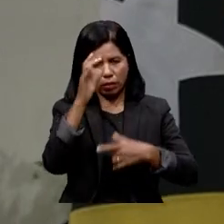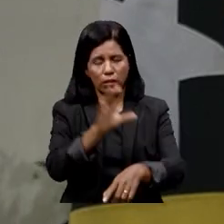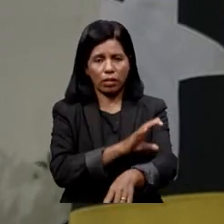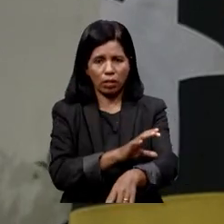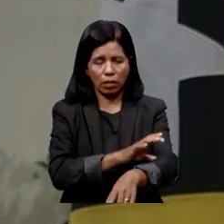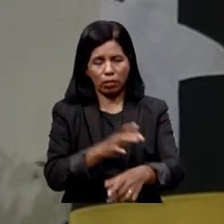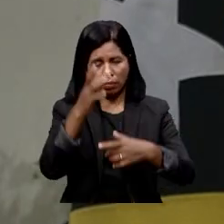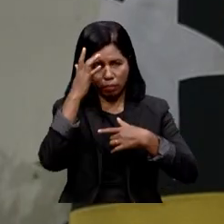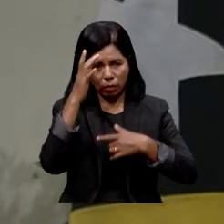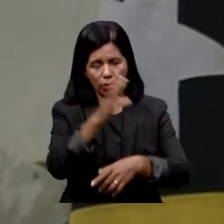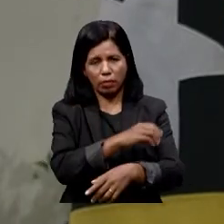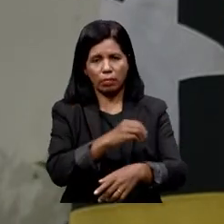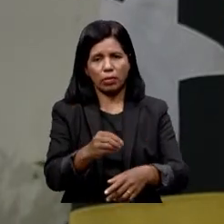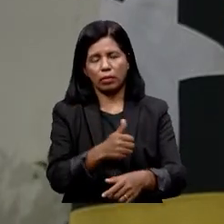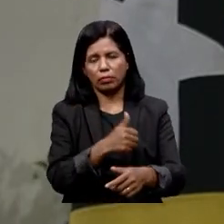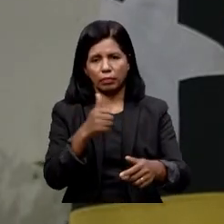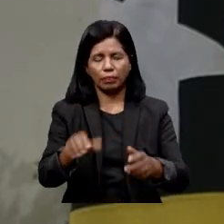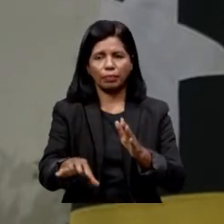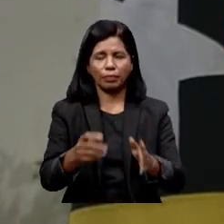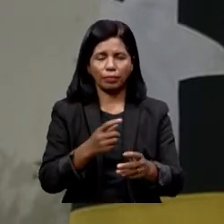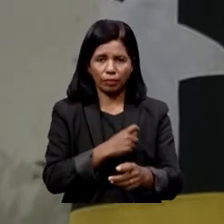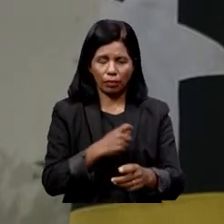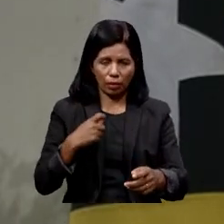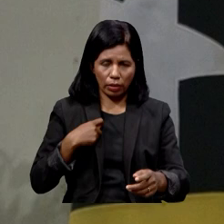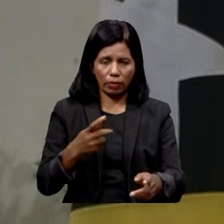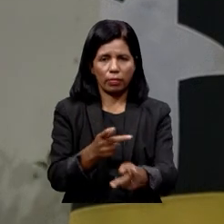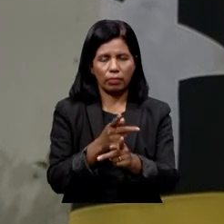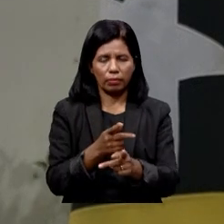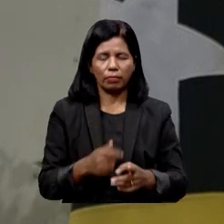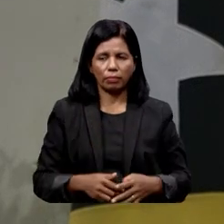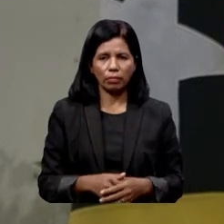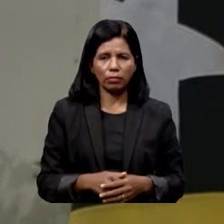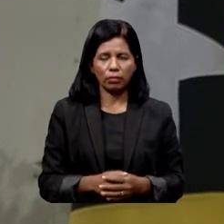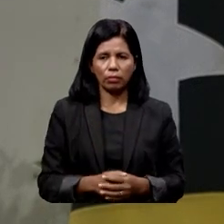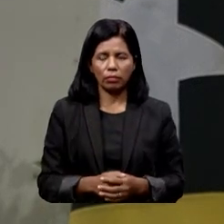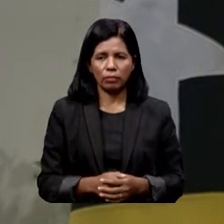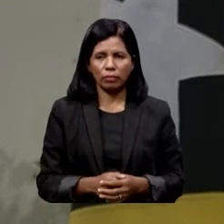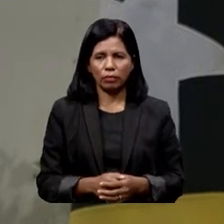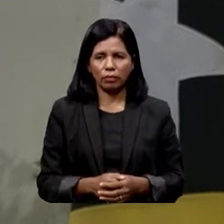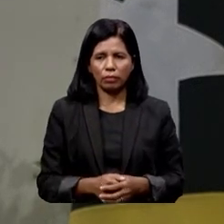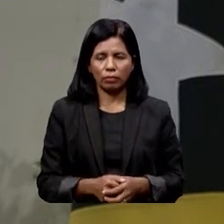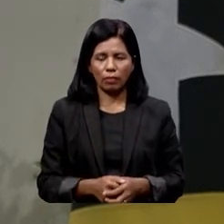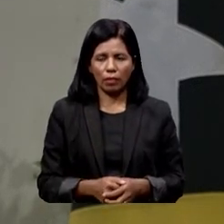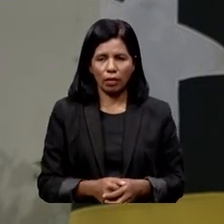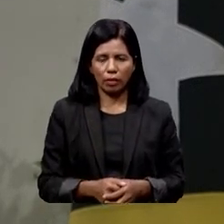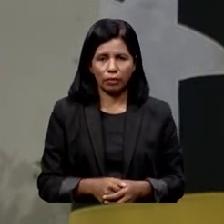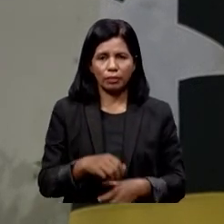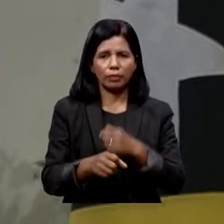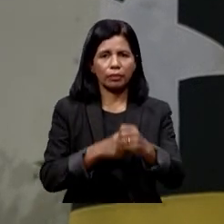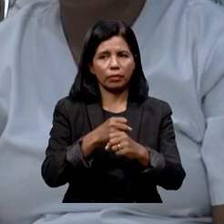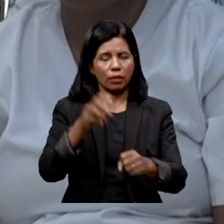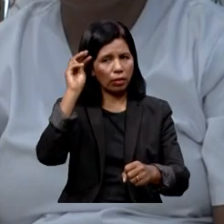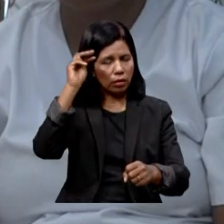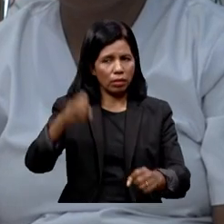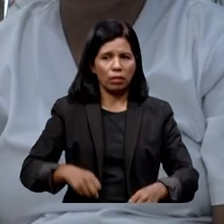moras, pré-cancro, cacancro, retam tratamento no cuidado. The HPV screening as well. Além de ne caratina, Ministério da